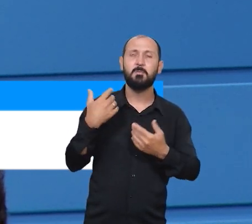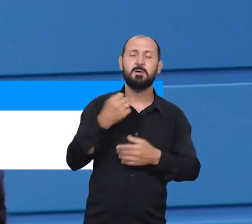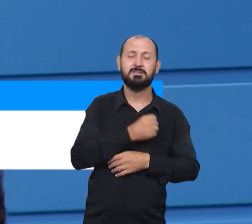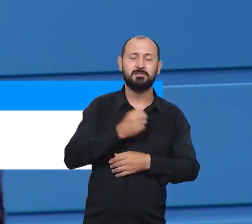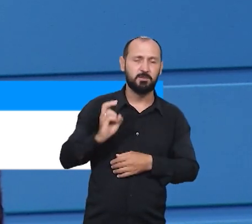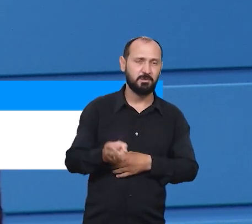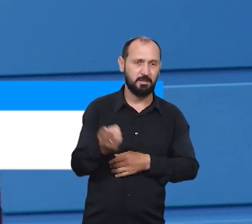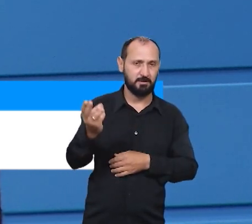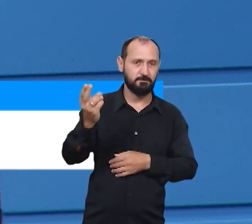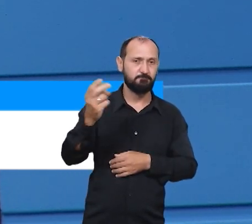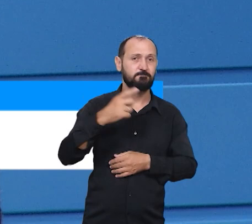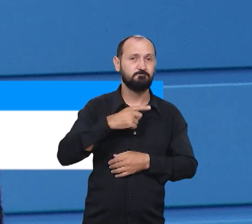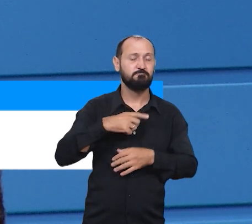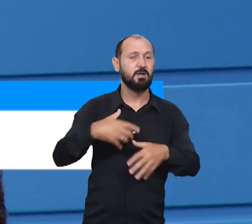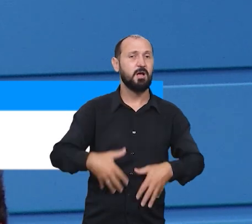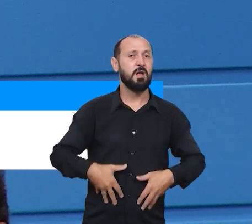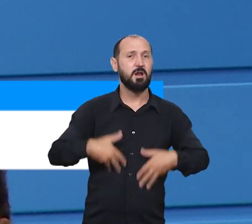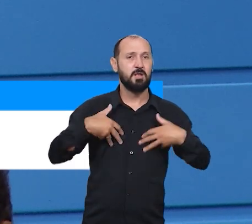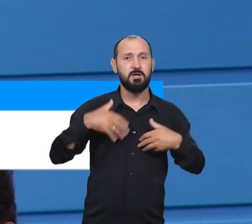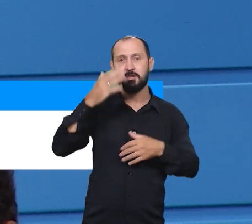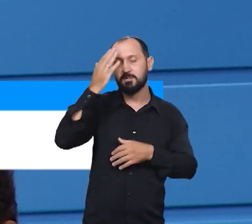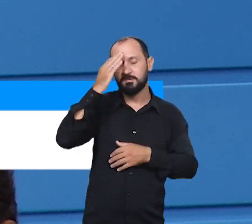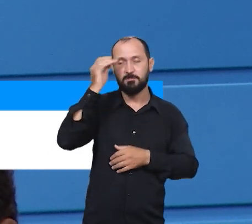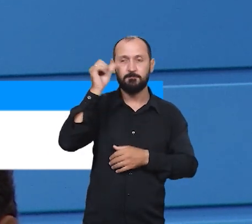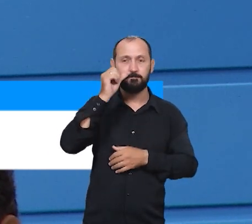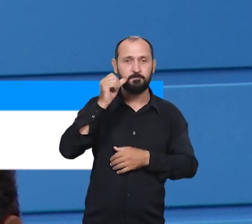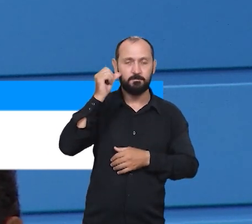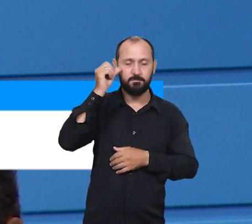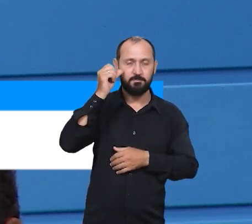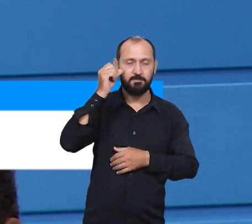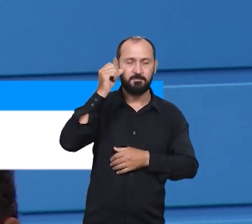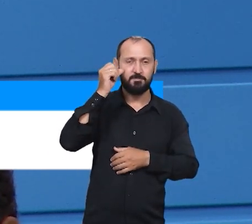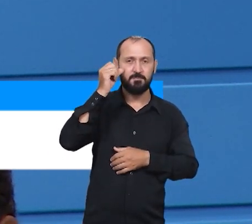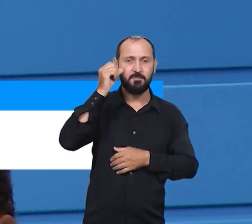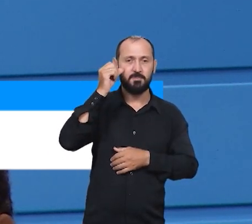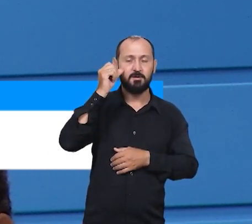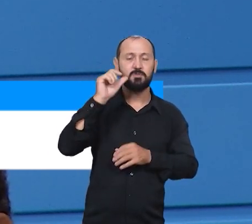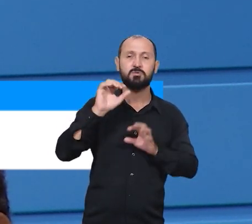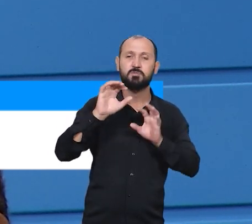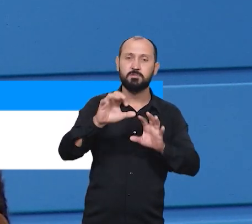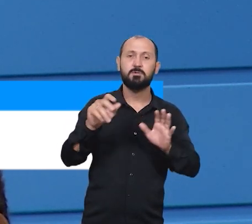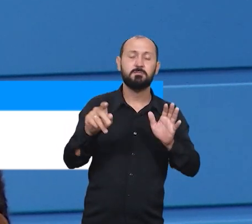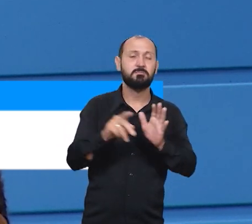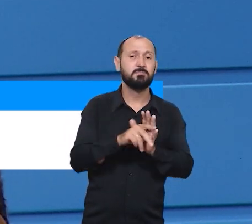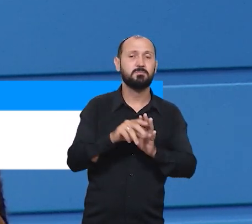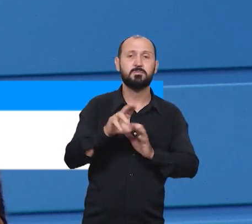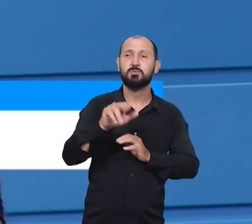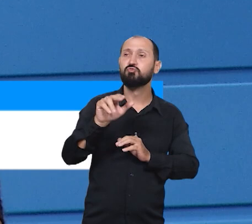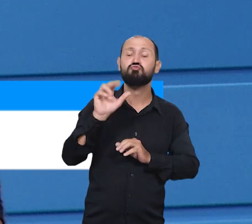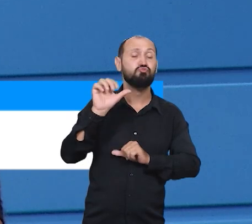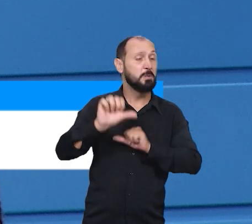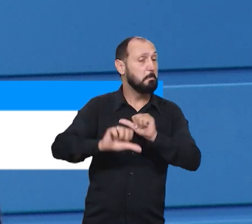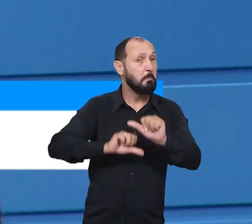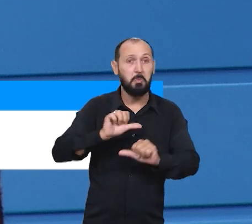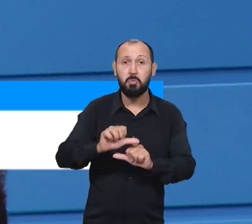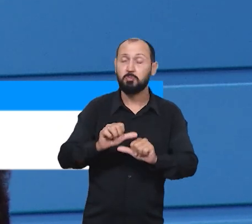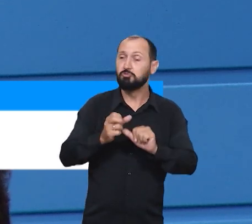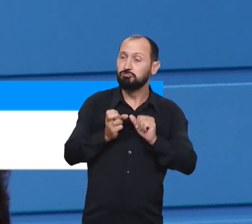será eterna. Ao mesmo tempo, a gente tem a alegria de saber que o Amarildo Cruz foi uma pessoa, de